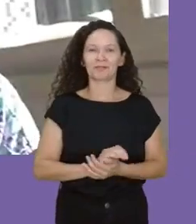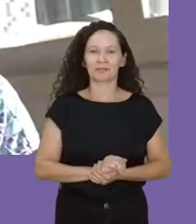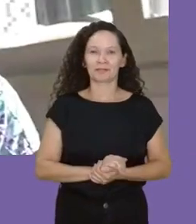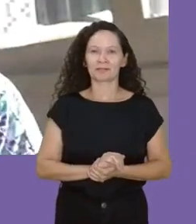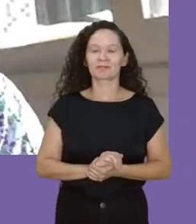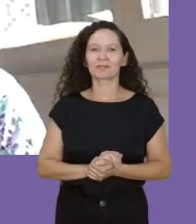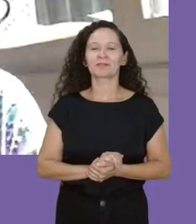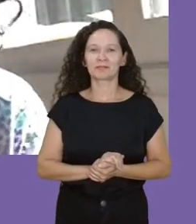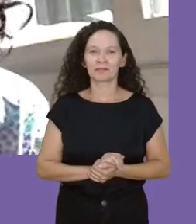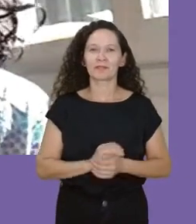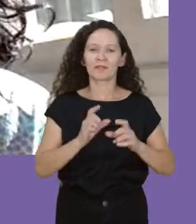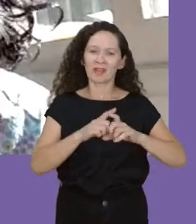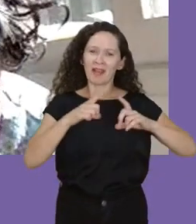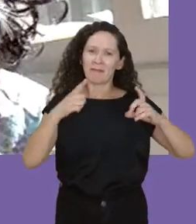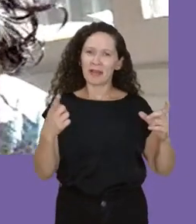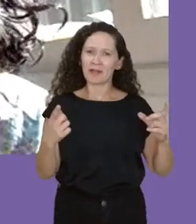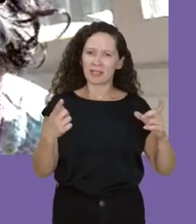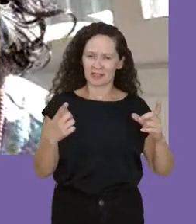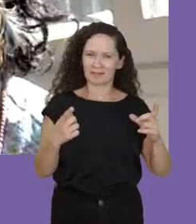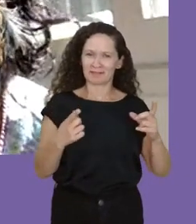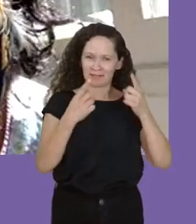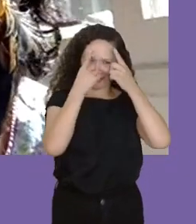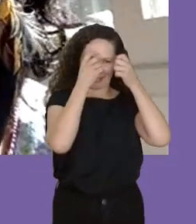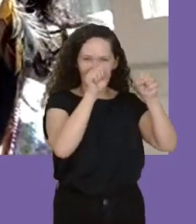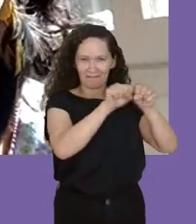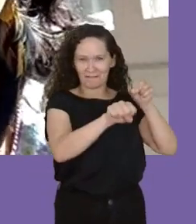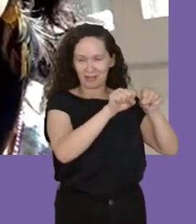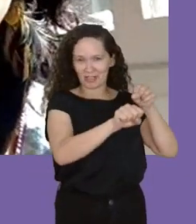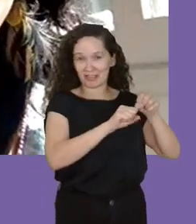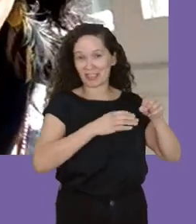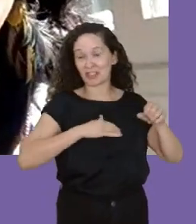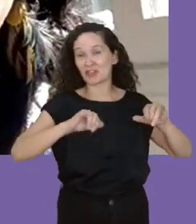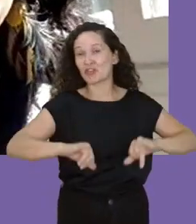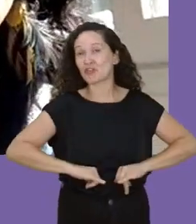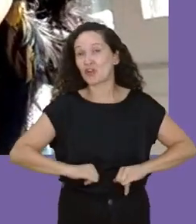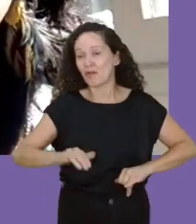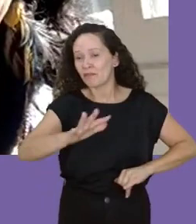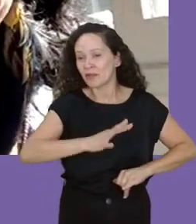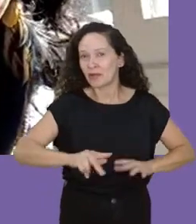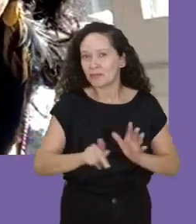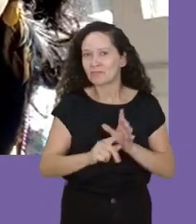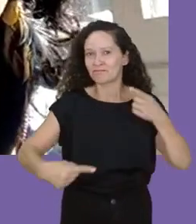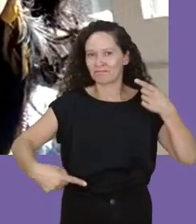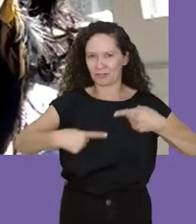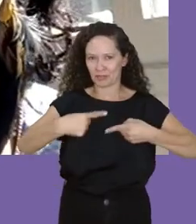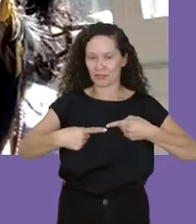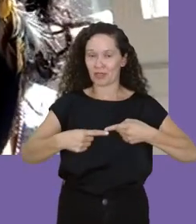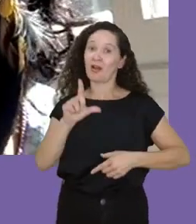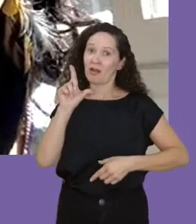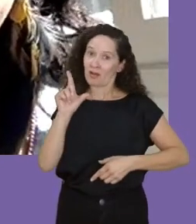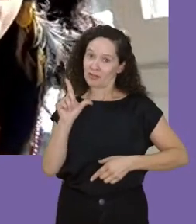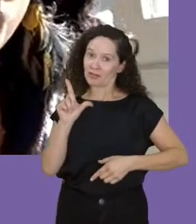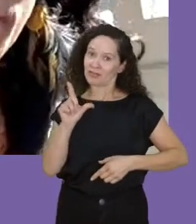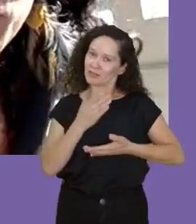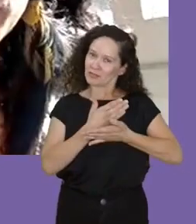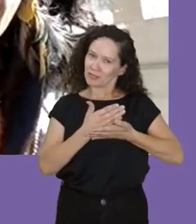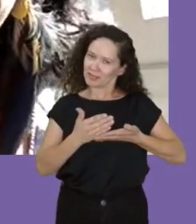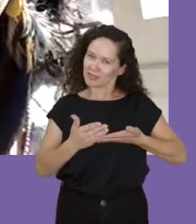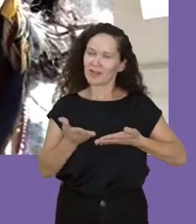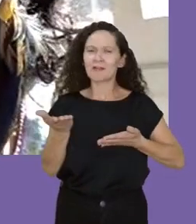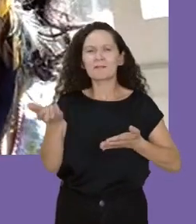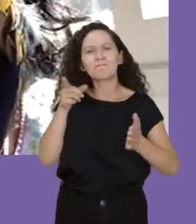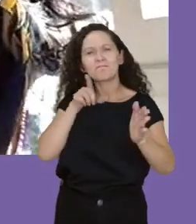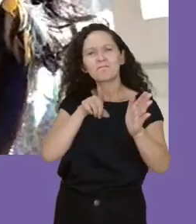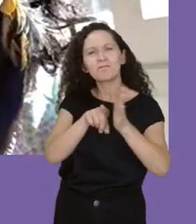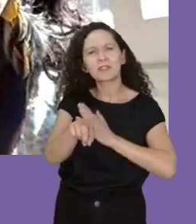o aumento da violência que a gente sofre nos espaços políticos. Antes de mais nada, gostaria, então, de